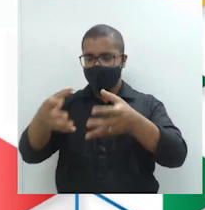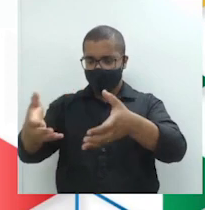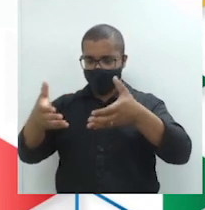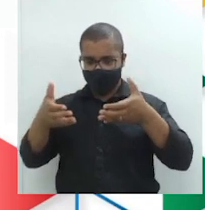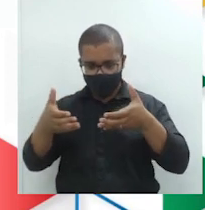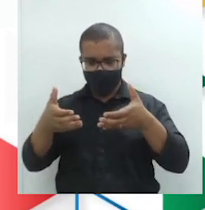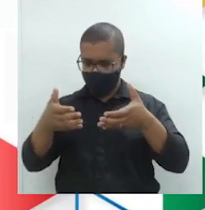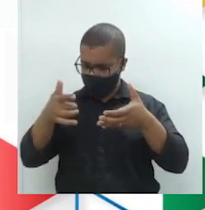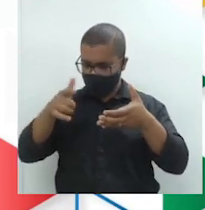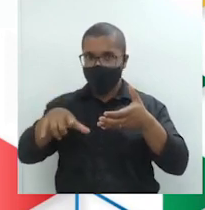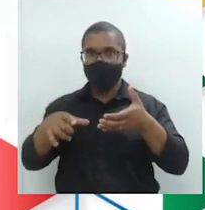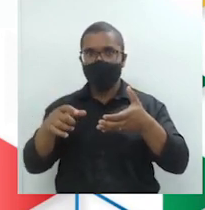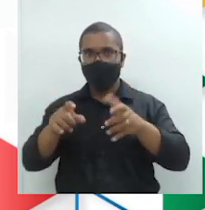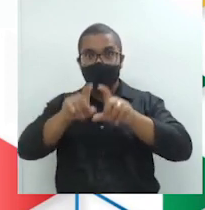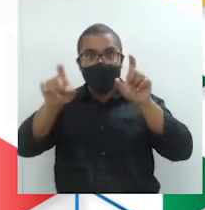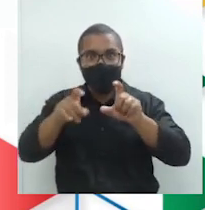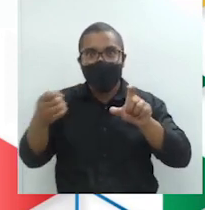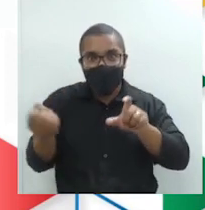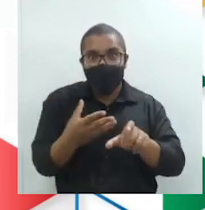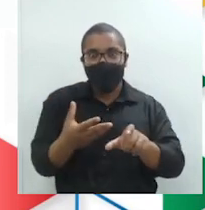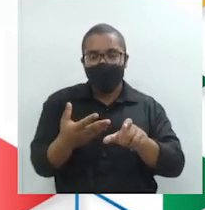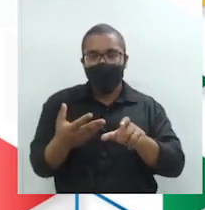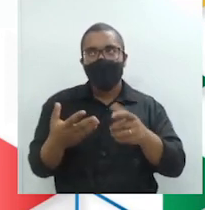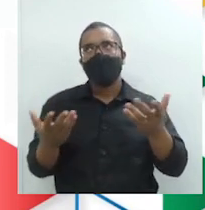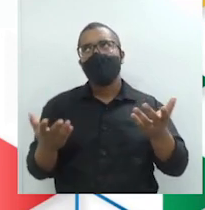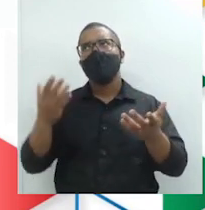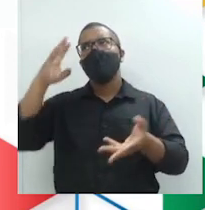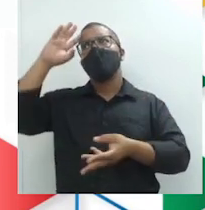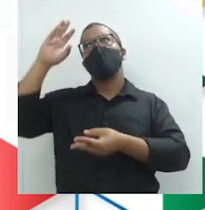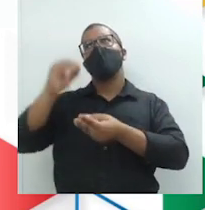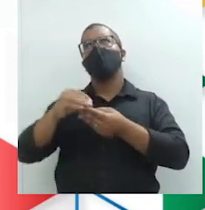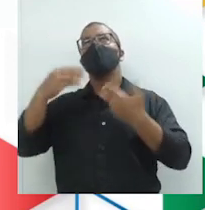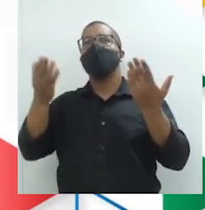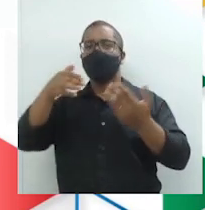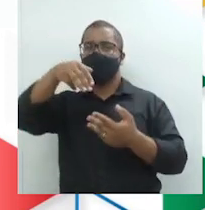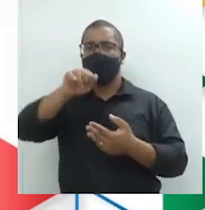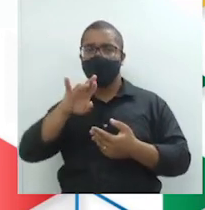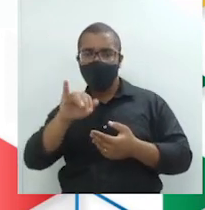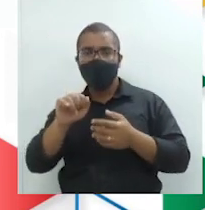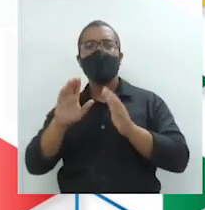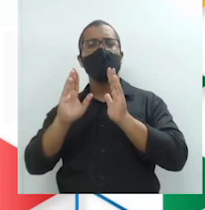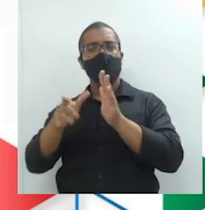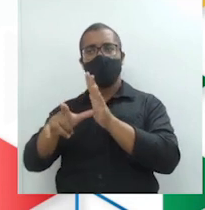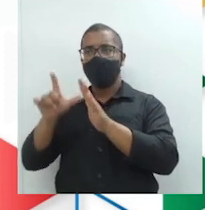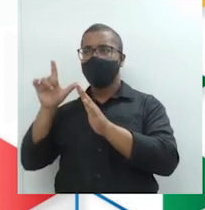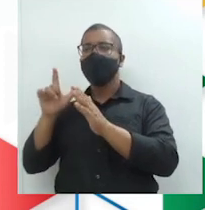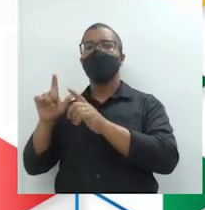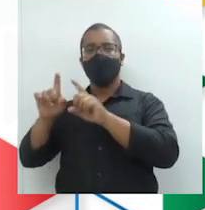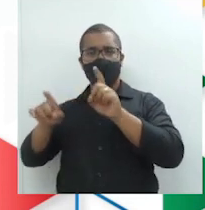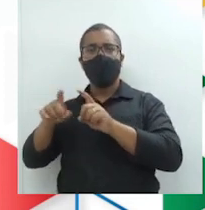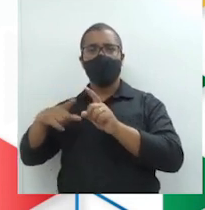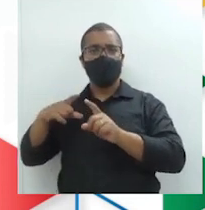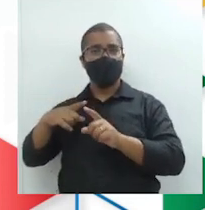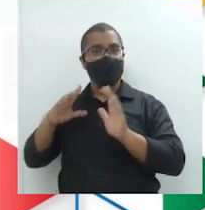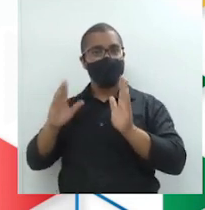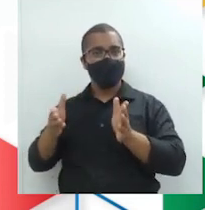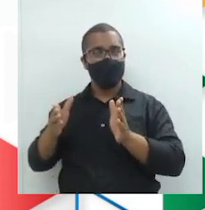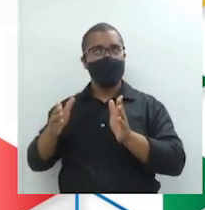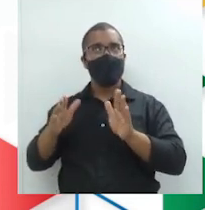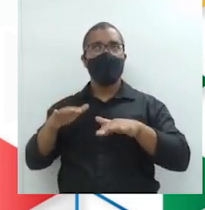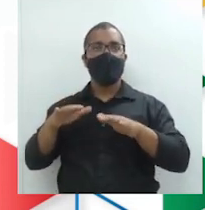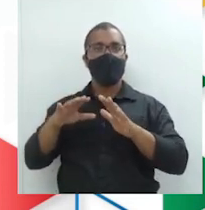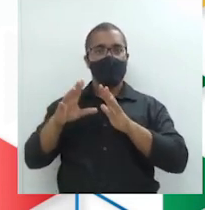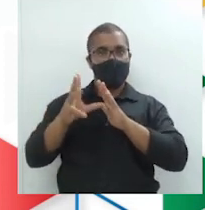já dá para entender que Maria tinha um outro computador anteriormente. O anterior poderia ter sido